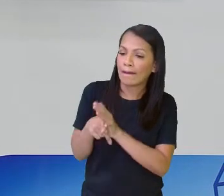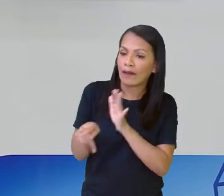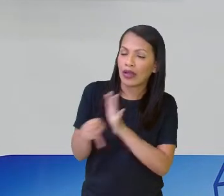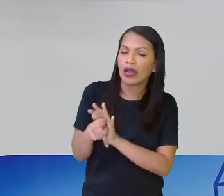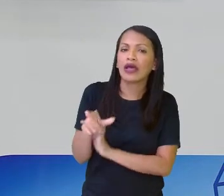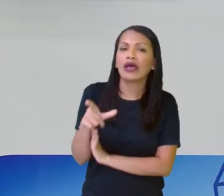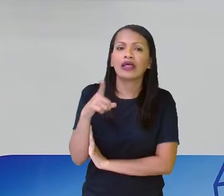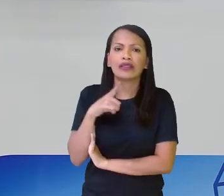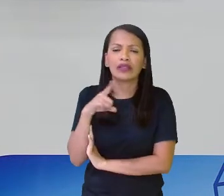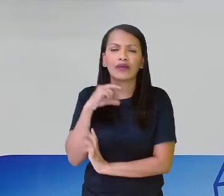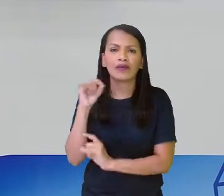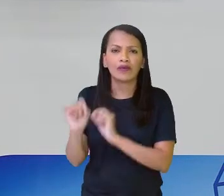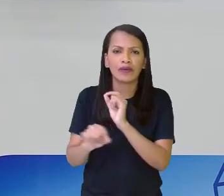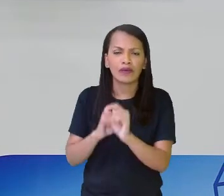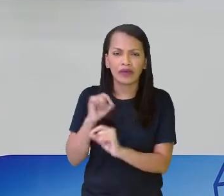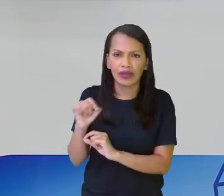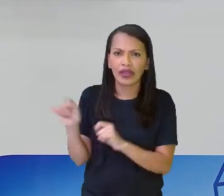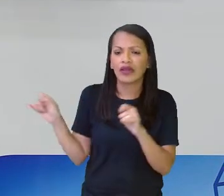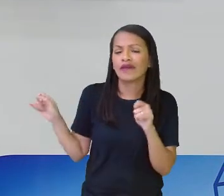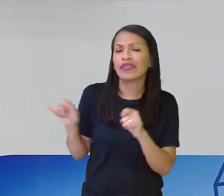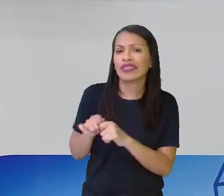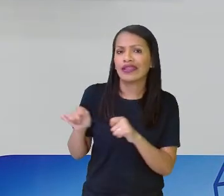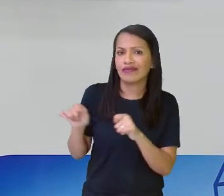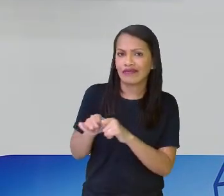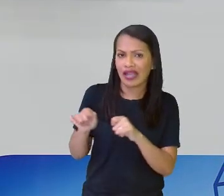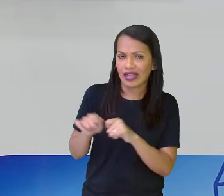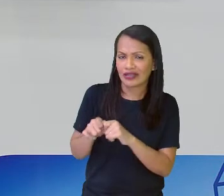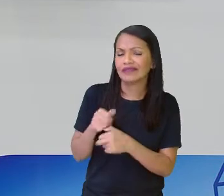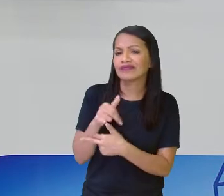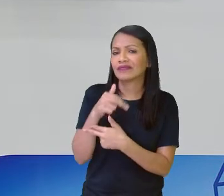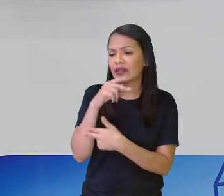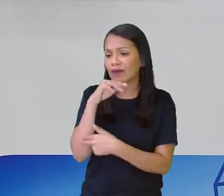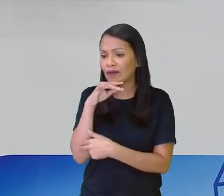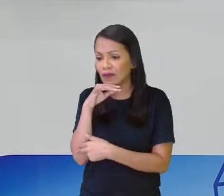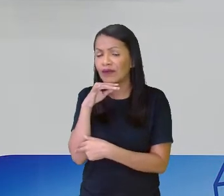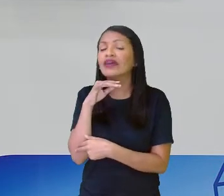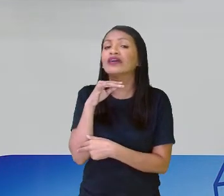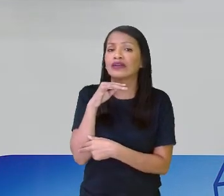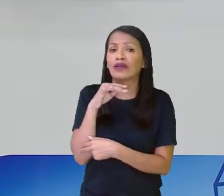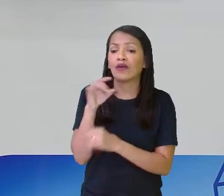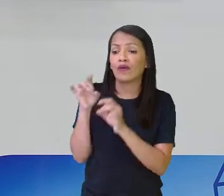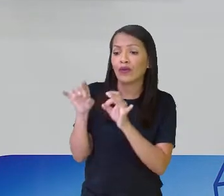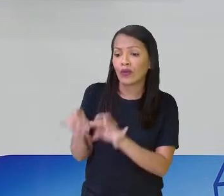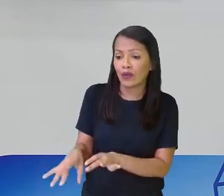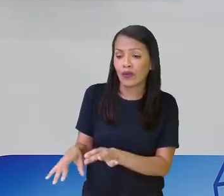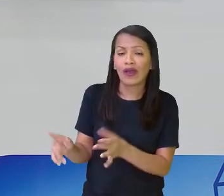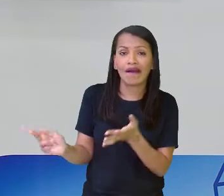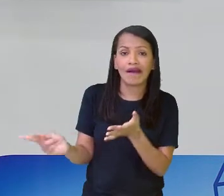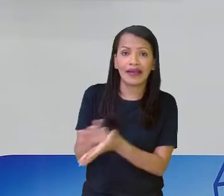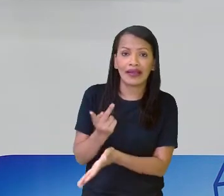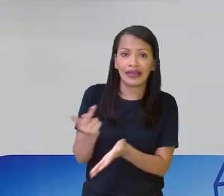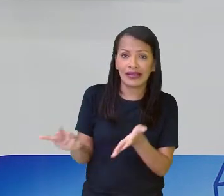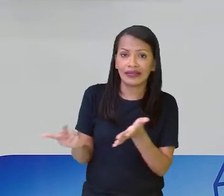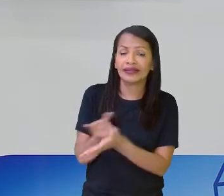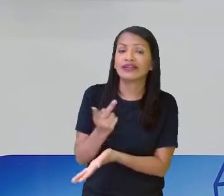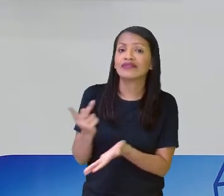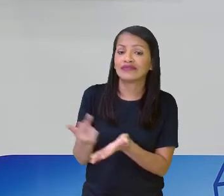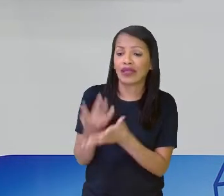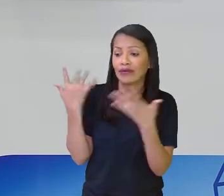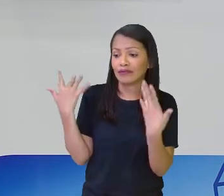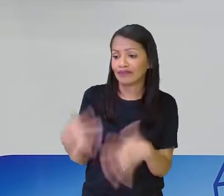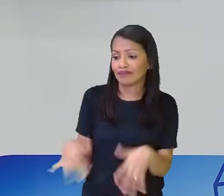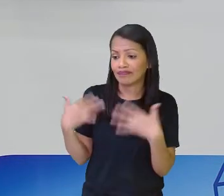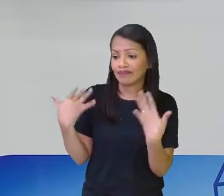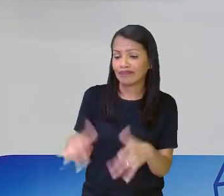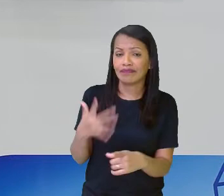têm substâncias que fazem muito mal ali, se for jogado em um lugar errado ali, e faz um mal terrível ao meio ambiente, fora